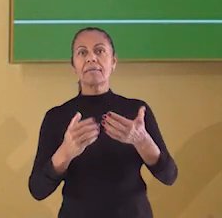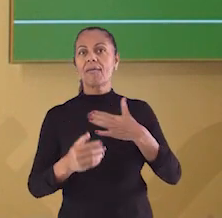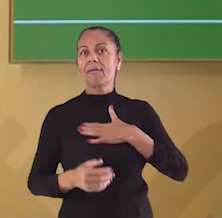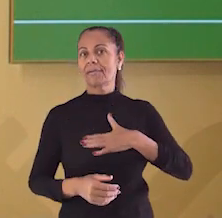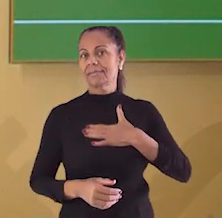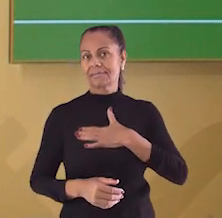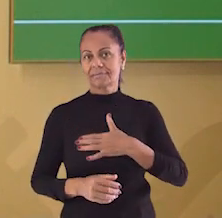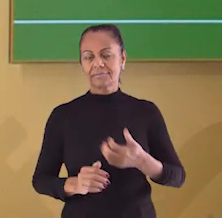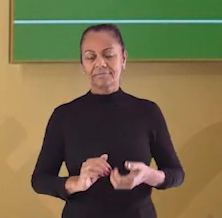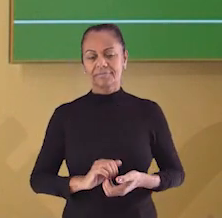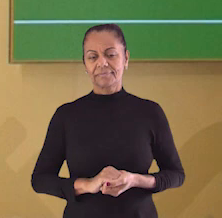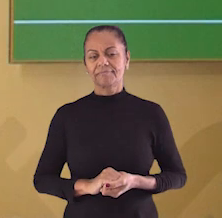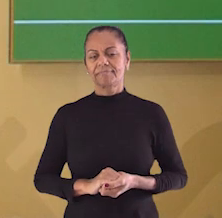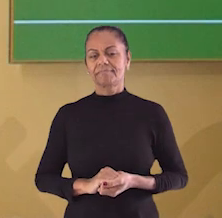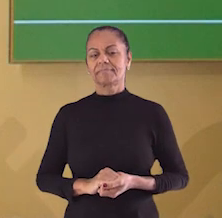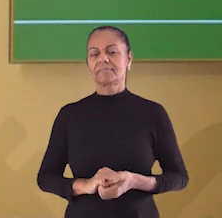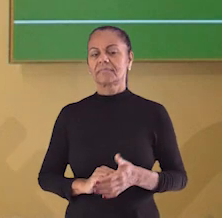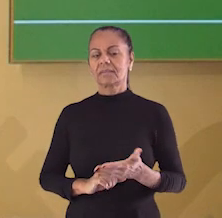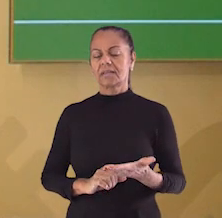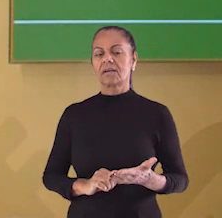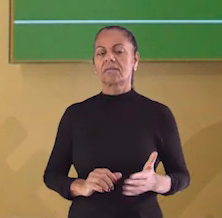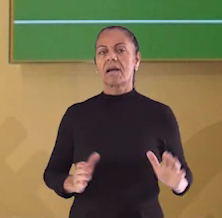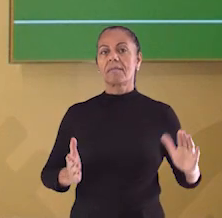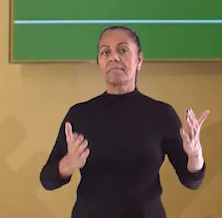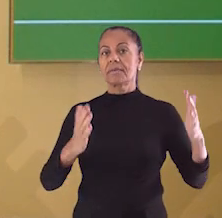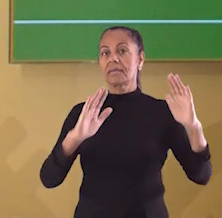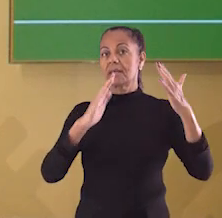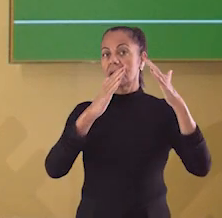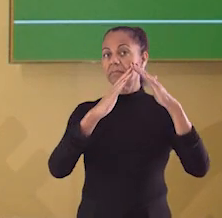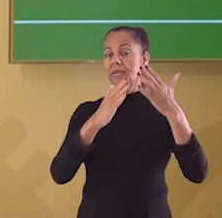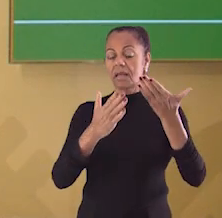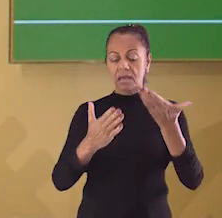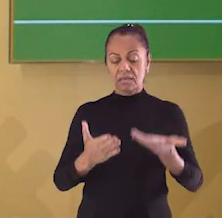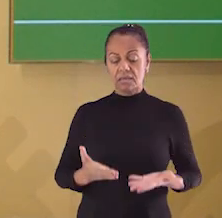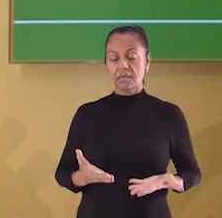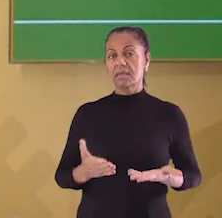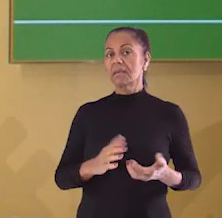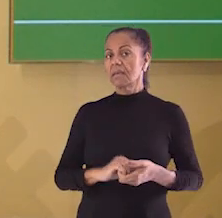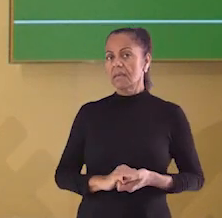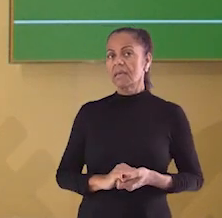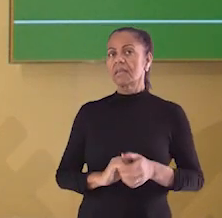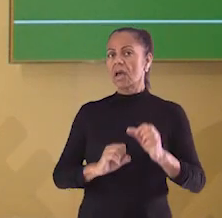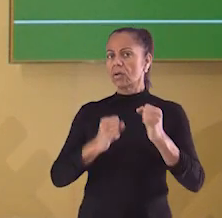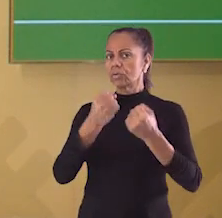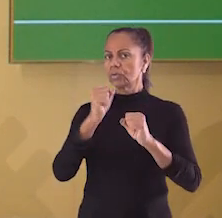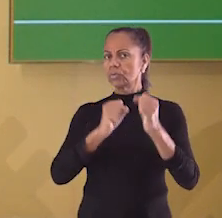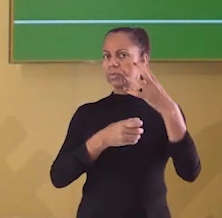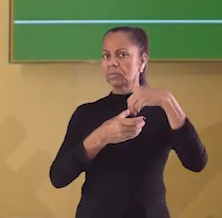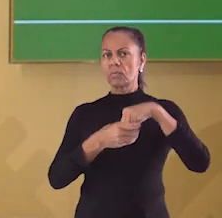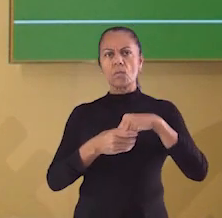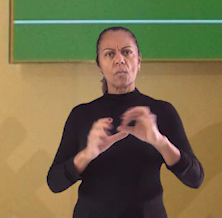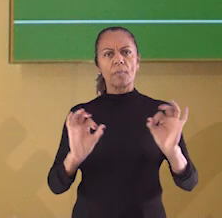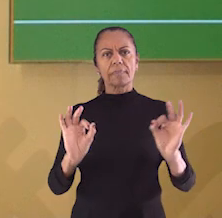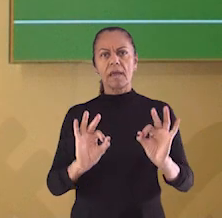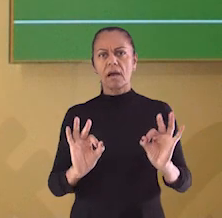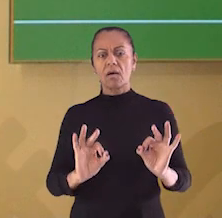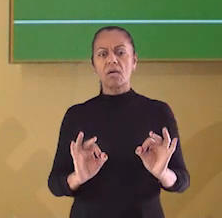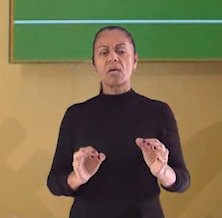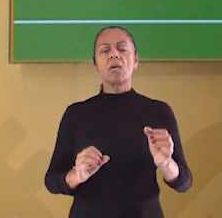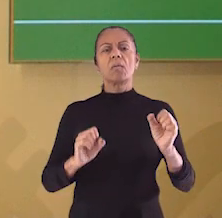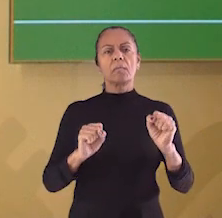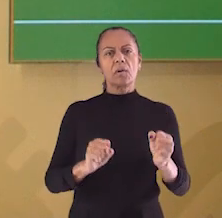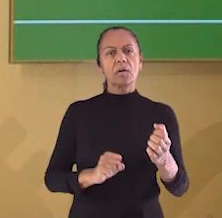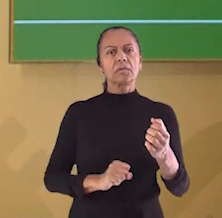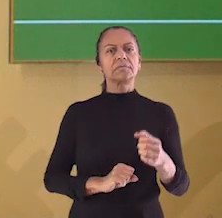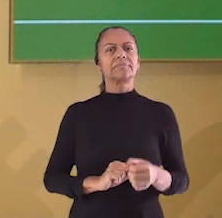são alimentos que não são saudáveis porque eles são industrializados, né? Eles trazem muitas substâncias que não fazem bem pra